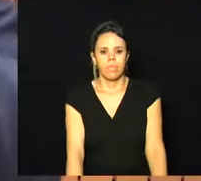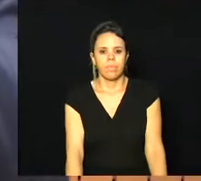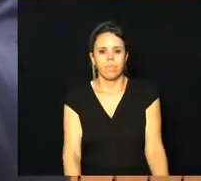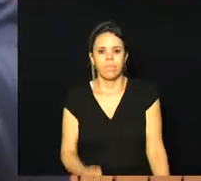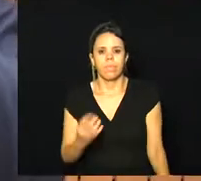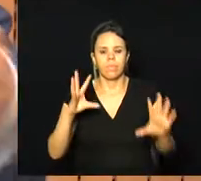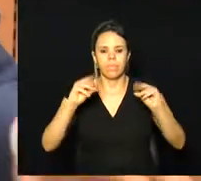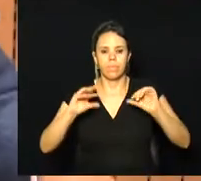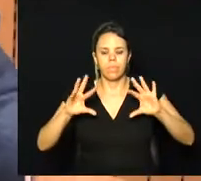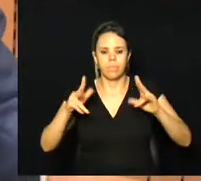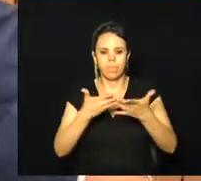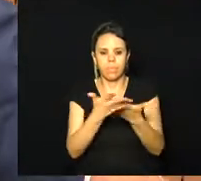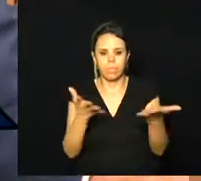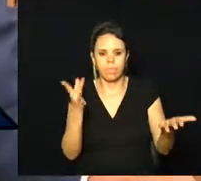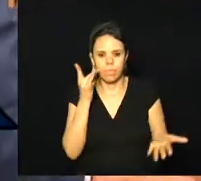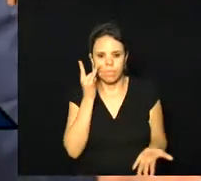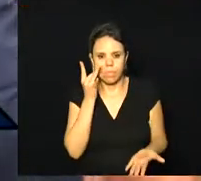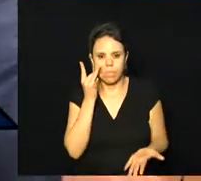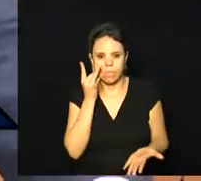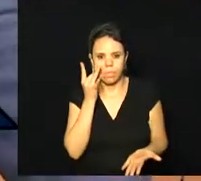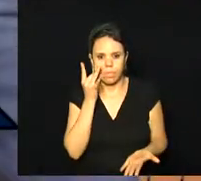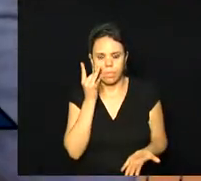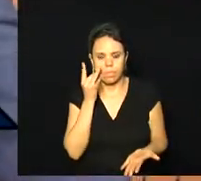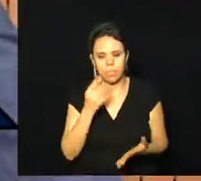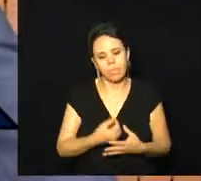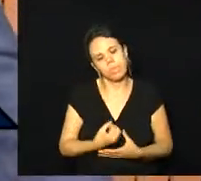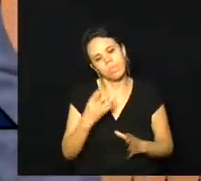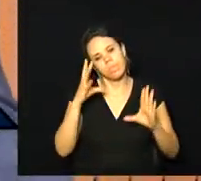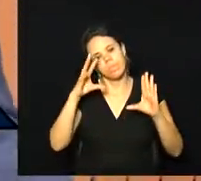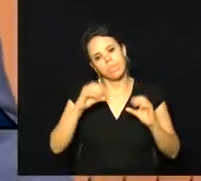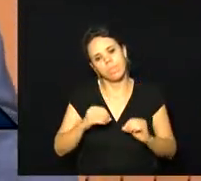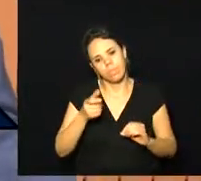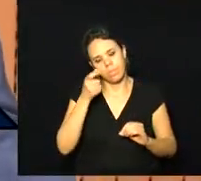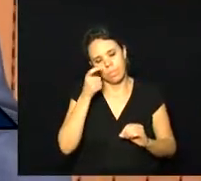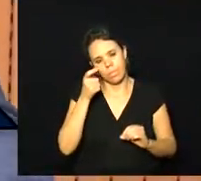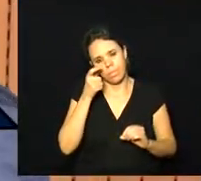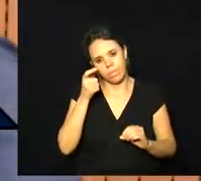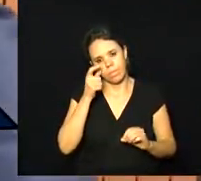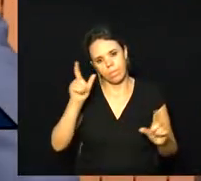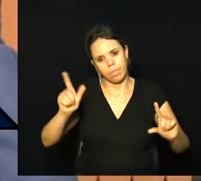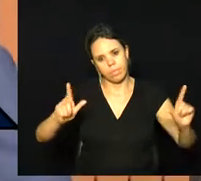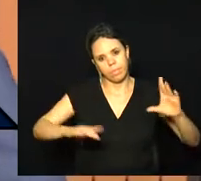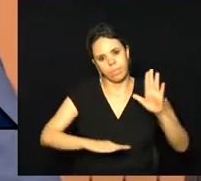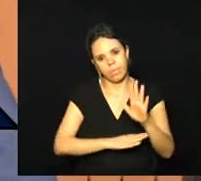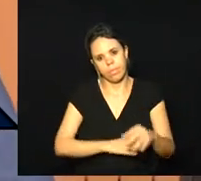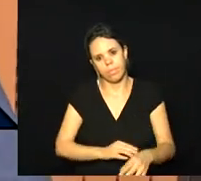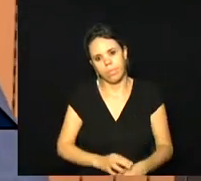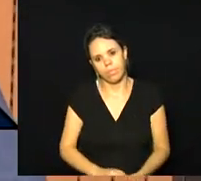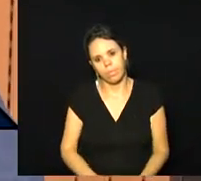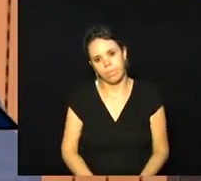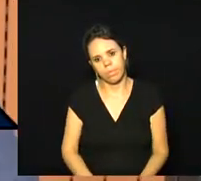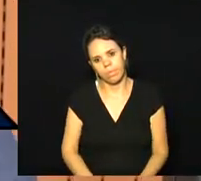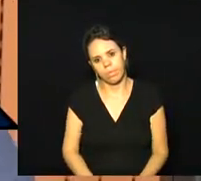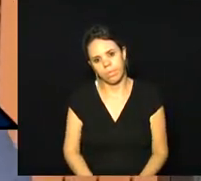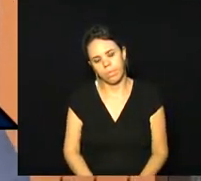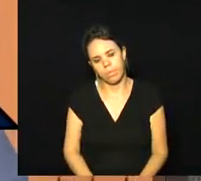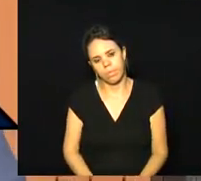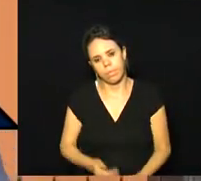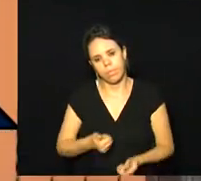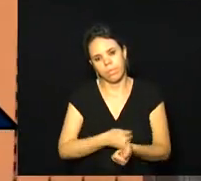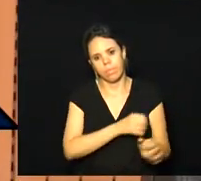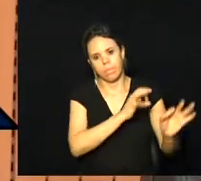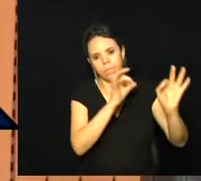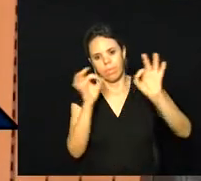Boa noite a todos os presentes, boa noite a todos que nos assistem pela TV Câmara, aqueles que nos acompanham